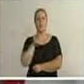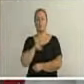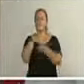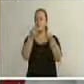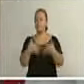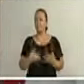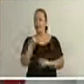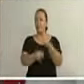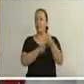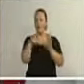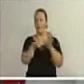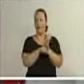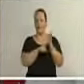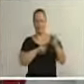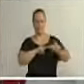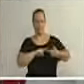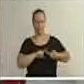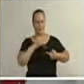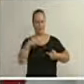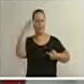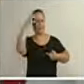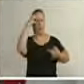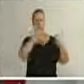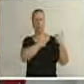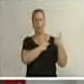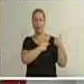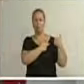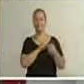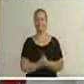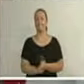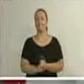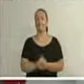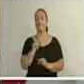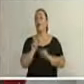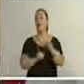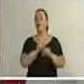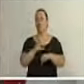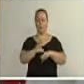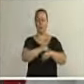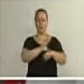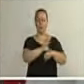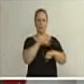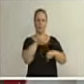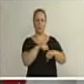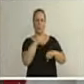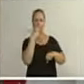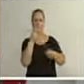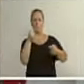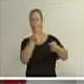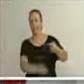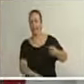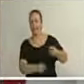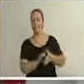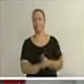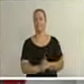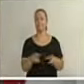responsabilidade. E fala que tem que ser realmente um atentado contra a Constituição. Dentre isso, cita